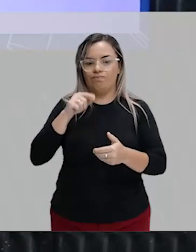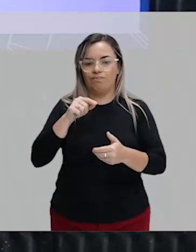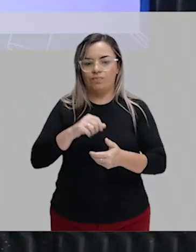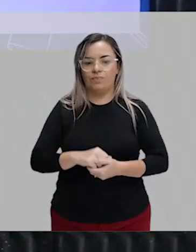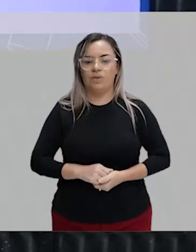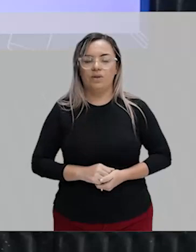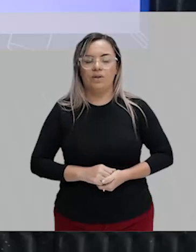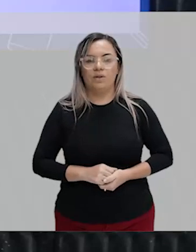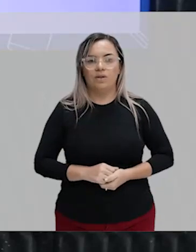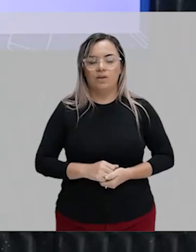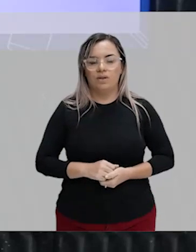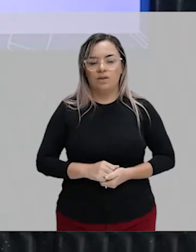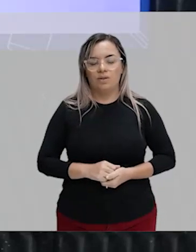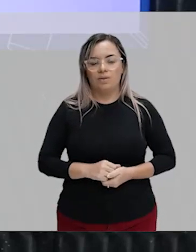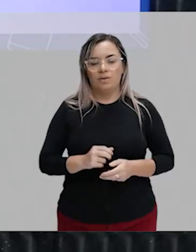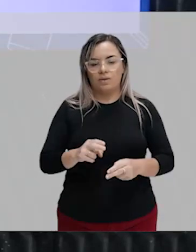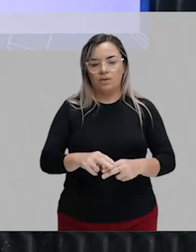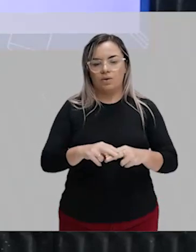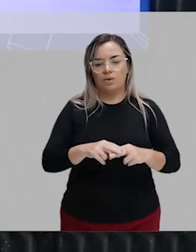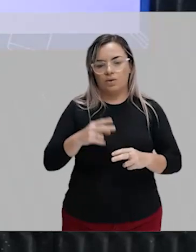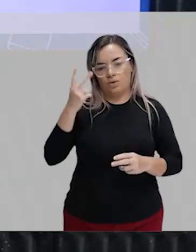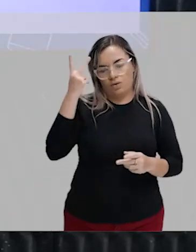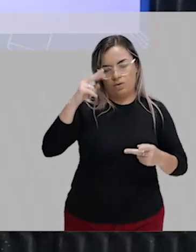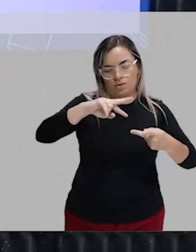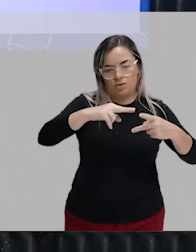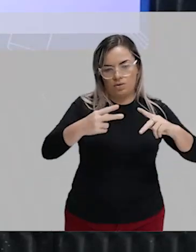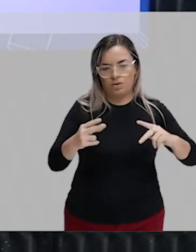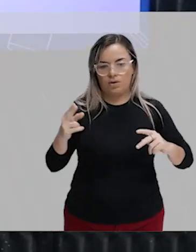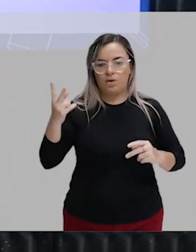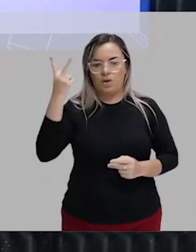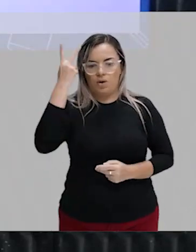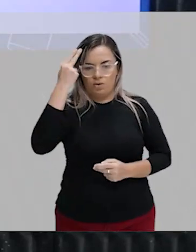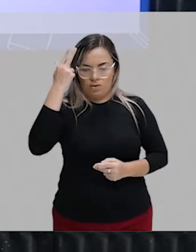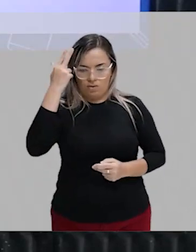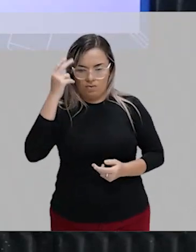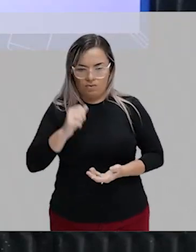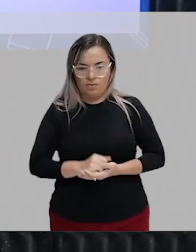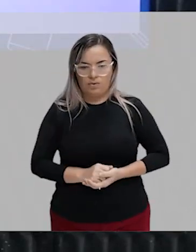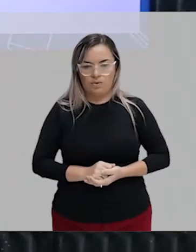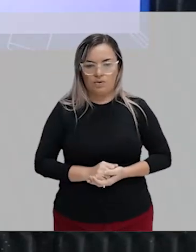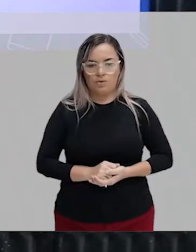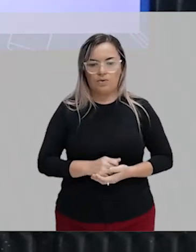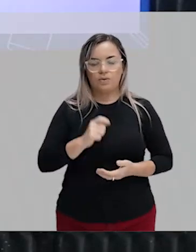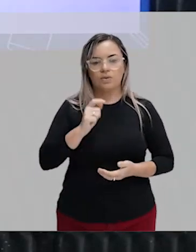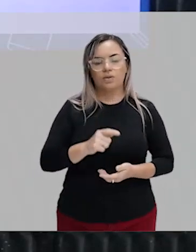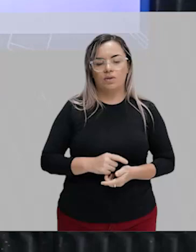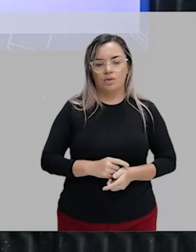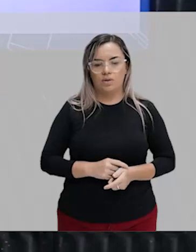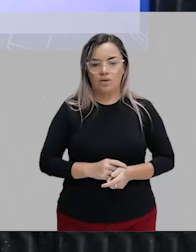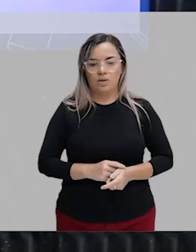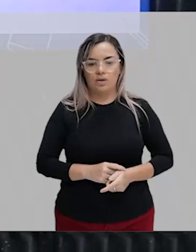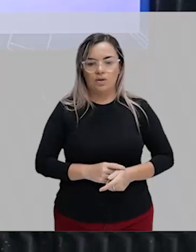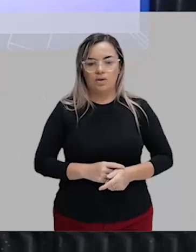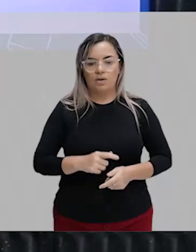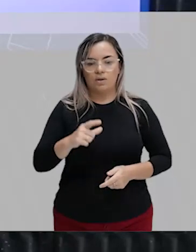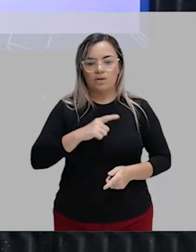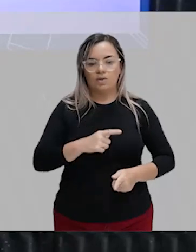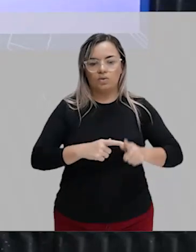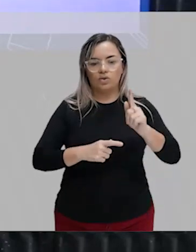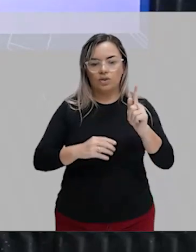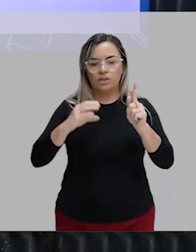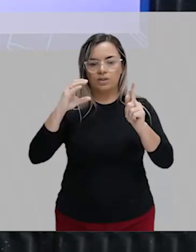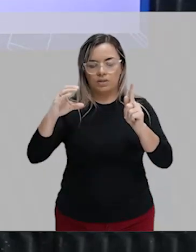aminoácido prolina, o aminoácido glutamina e o aminoácido glutamina. Então, eu tenho essa sequência.